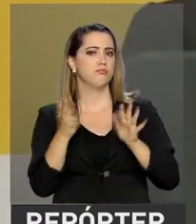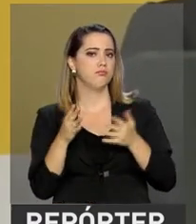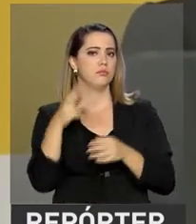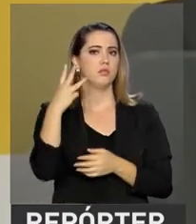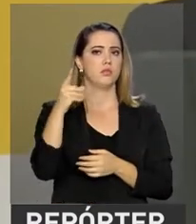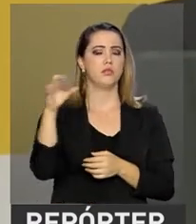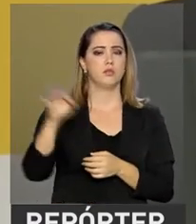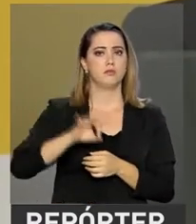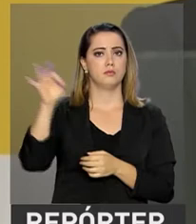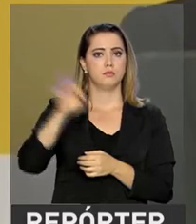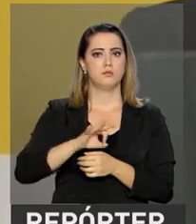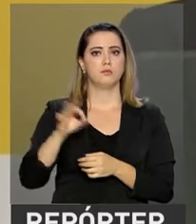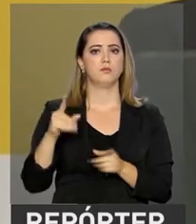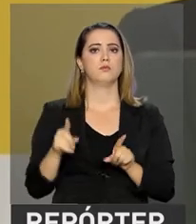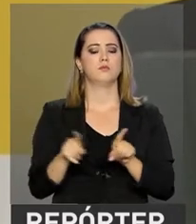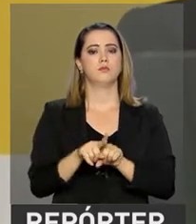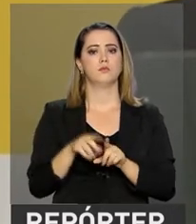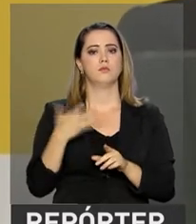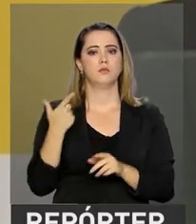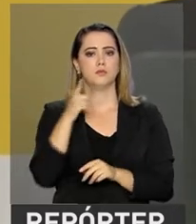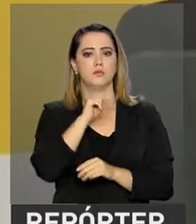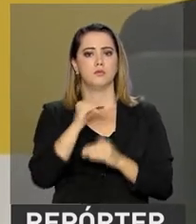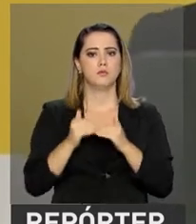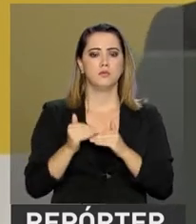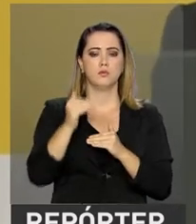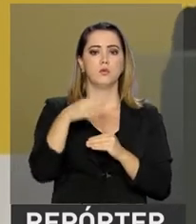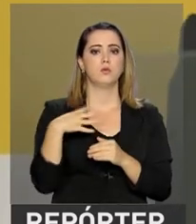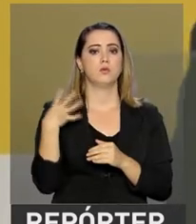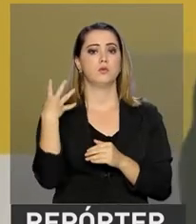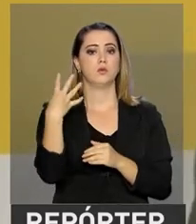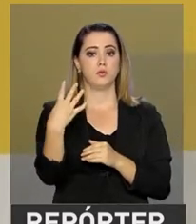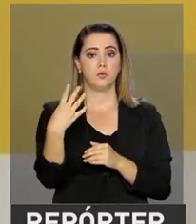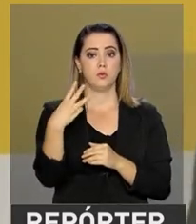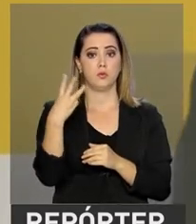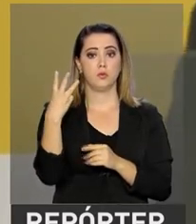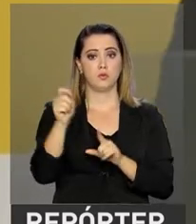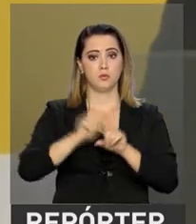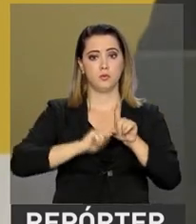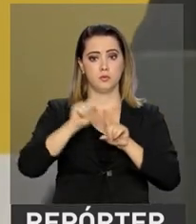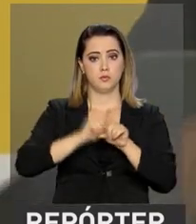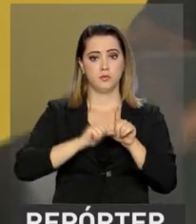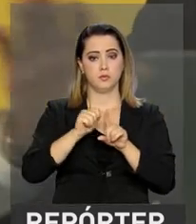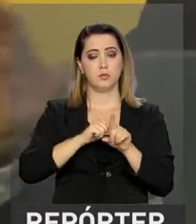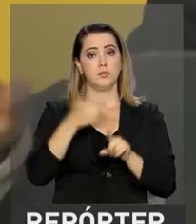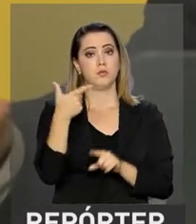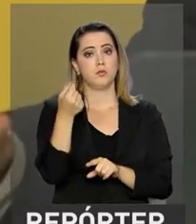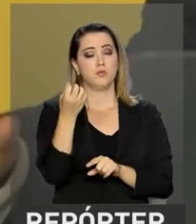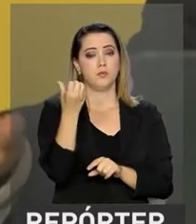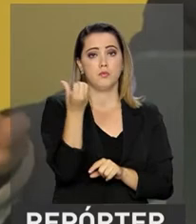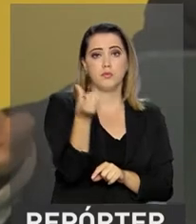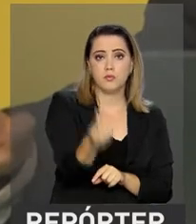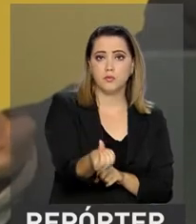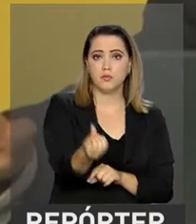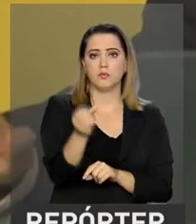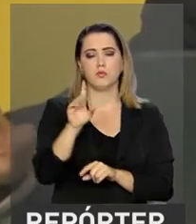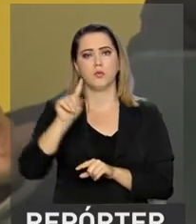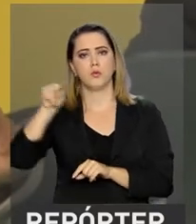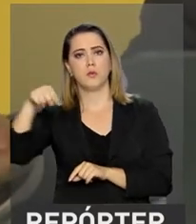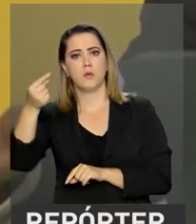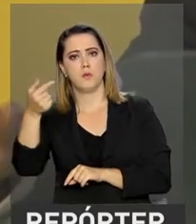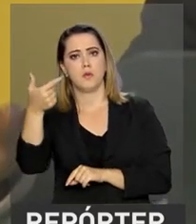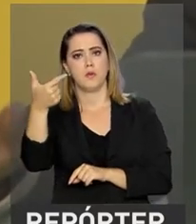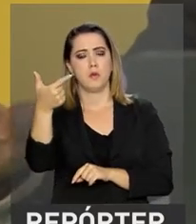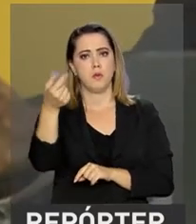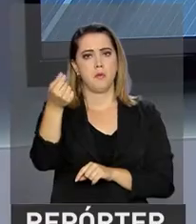315 hotel a partir do quarto trimestre de 2006 ao quarto trimestre de 2007